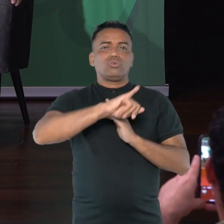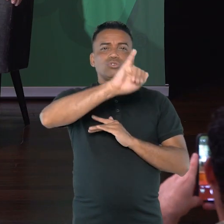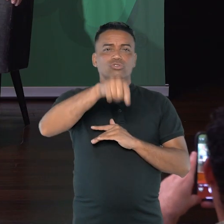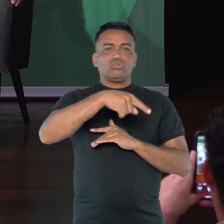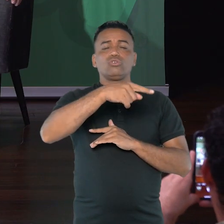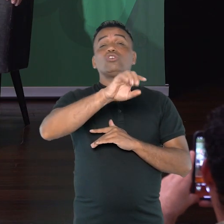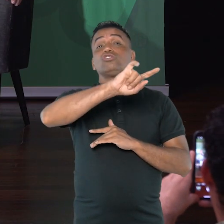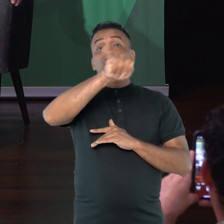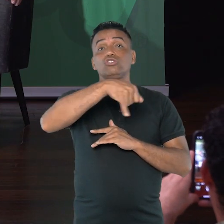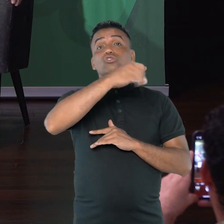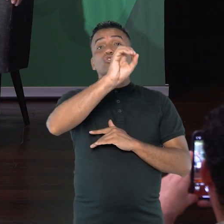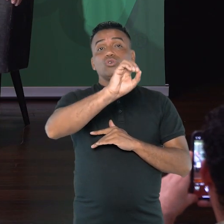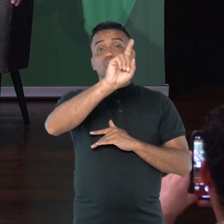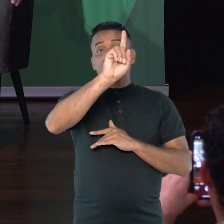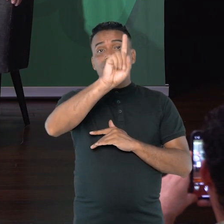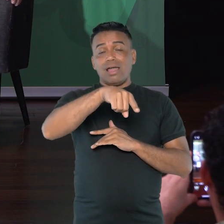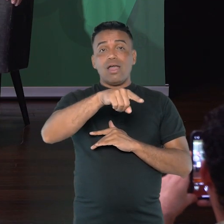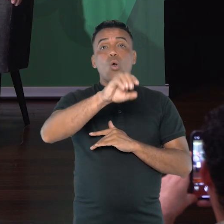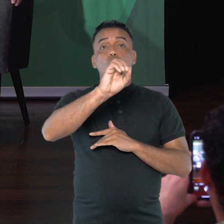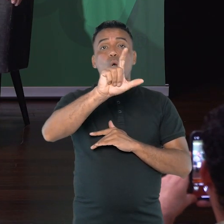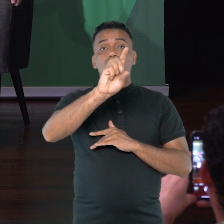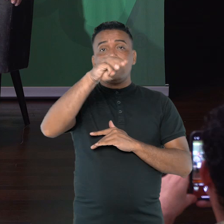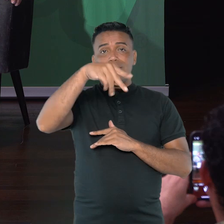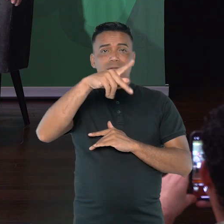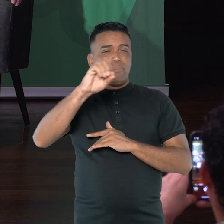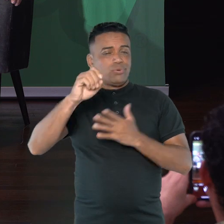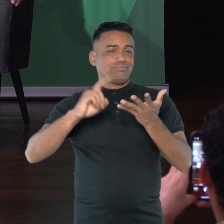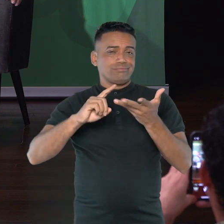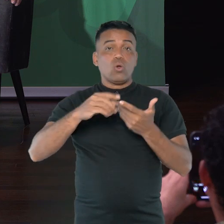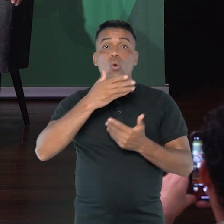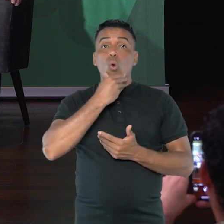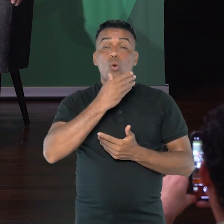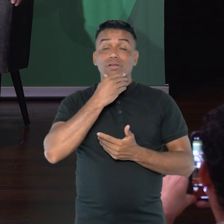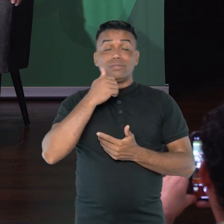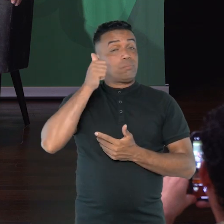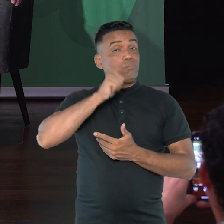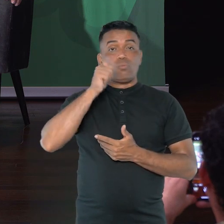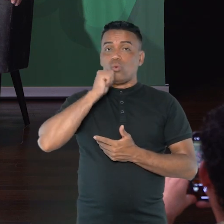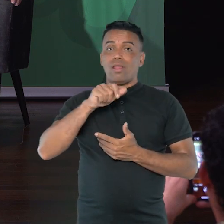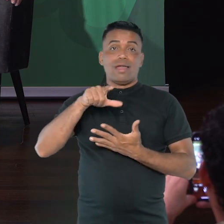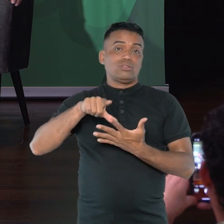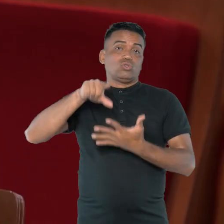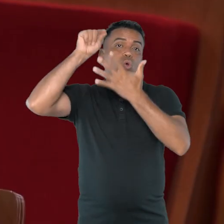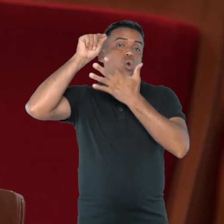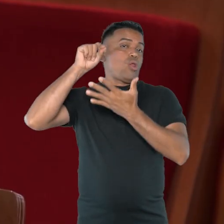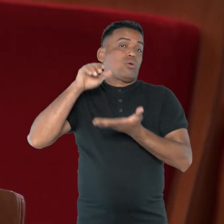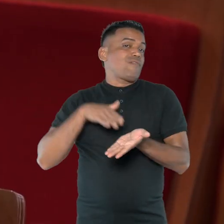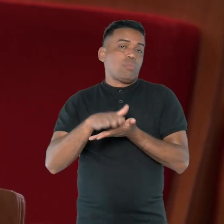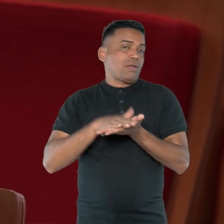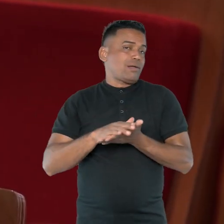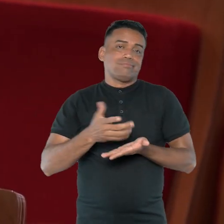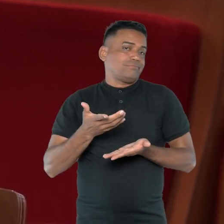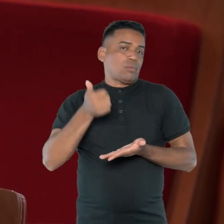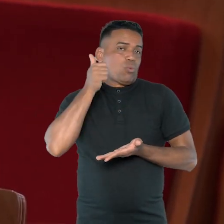do Enio Silveira, está falando de editores, todos homens. Então, as mulheres não tinham vez na decisão sobre o que era publicado.